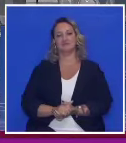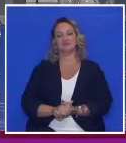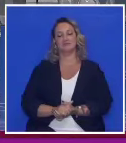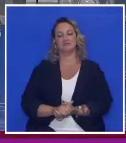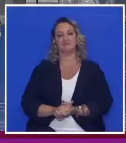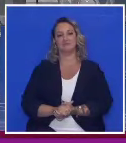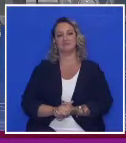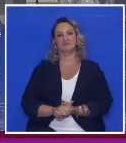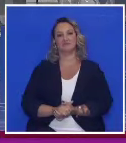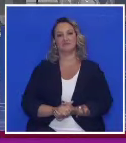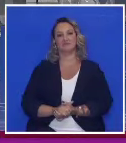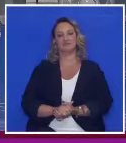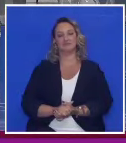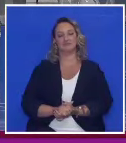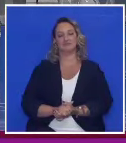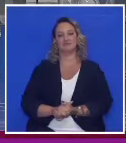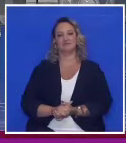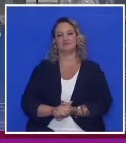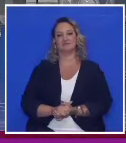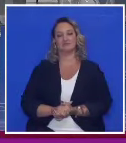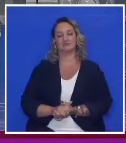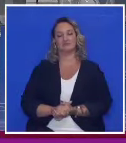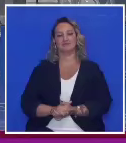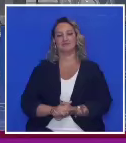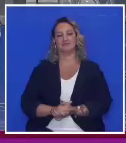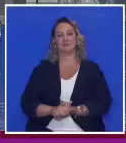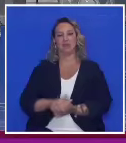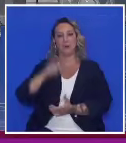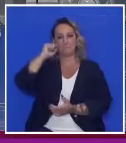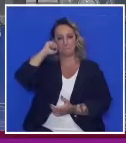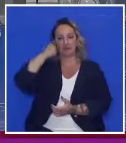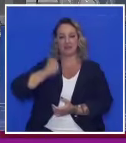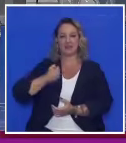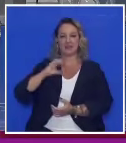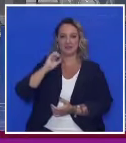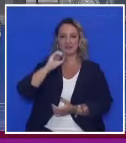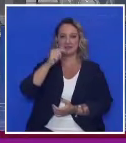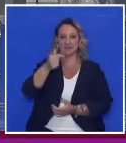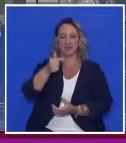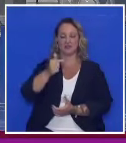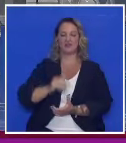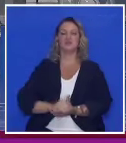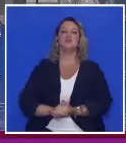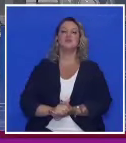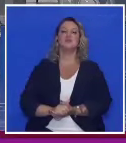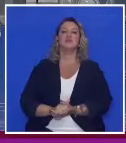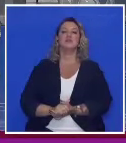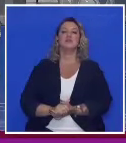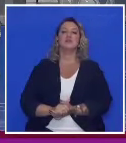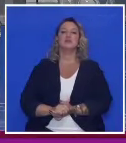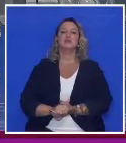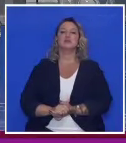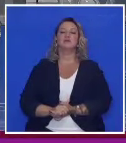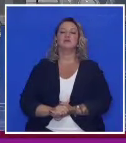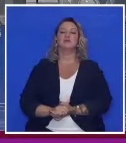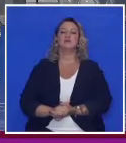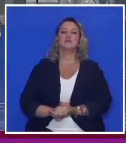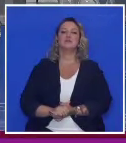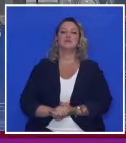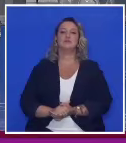O globo segue girando, você chamando. A sorte chegando. Bola preta 07. Preta 07.